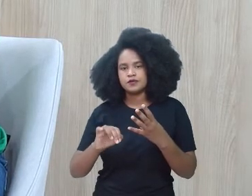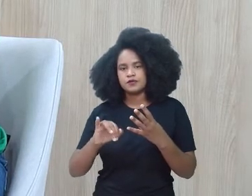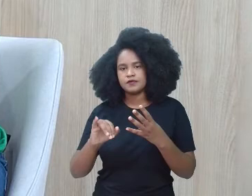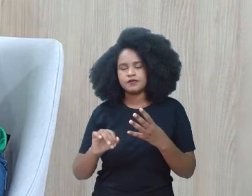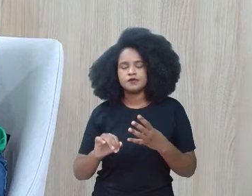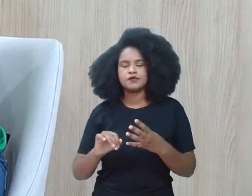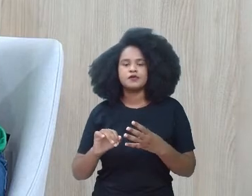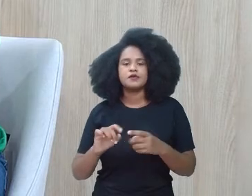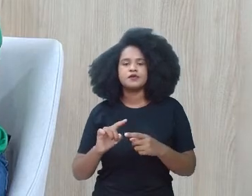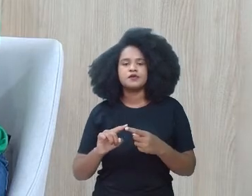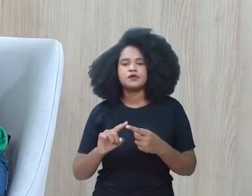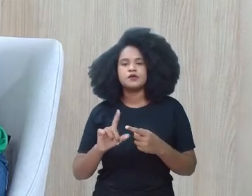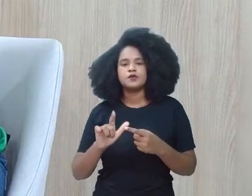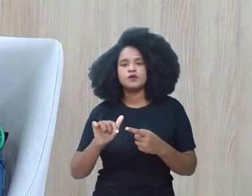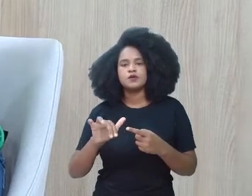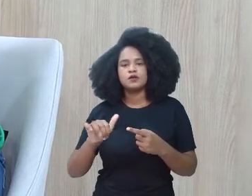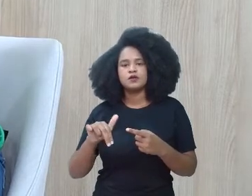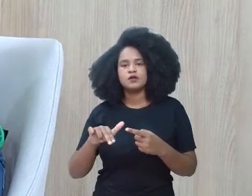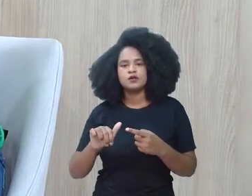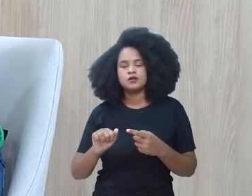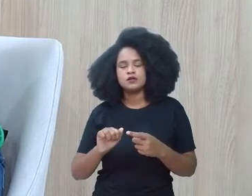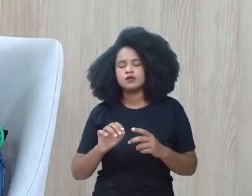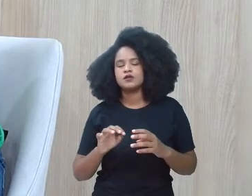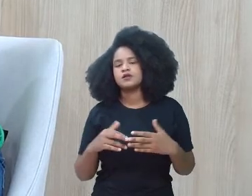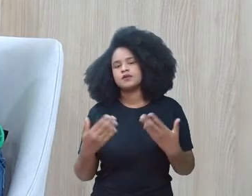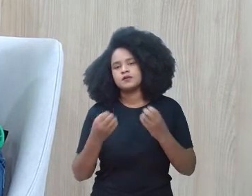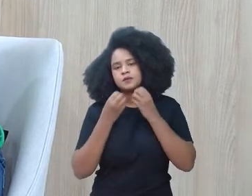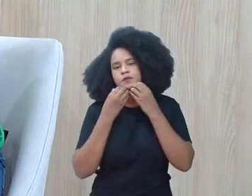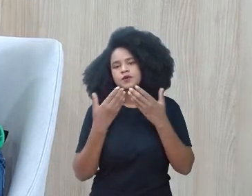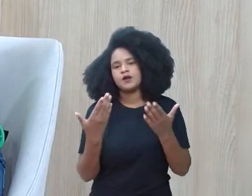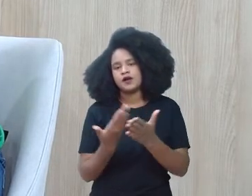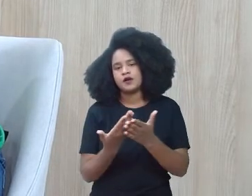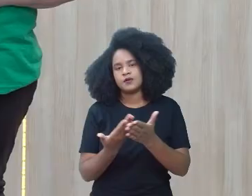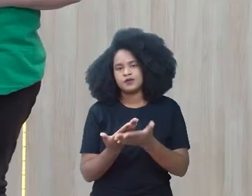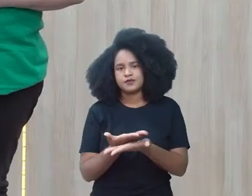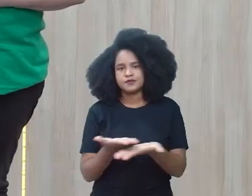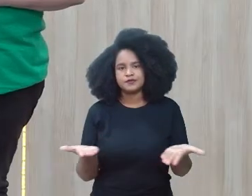Saulo, Ana. Então, uma boa aula para vocês, tá?